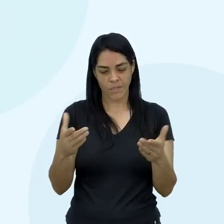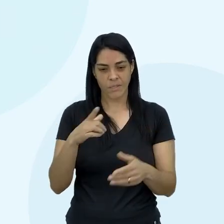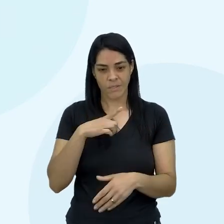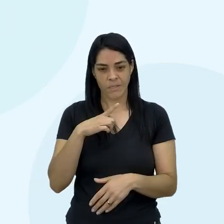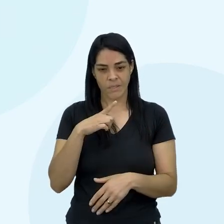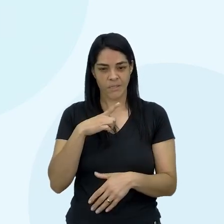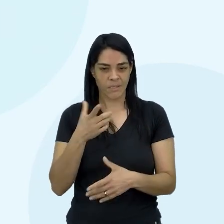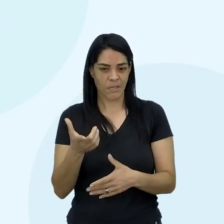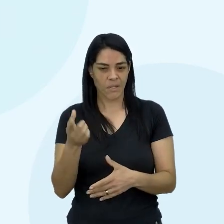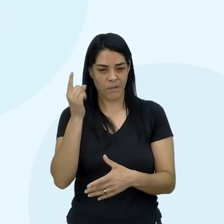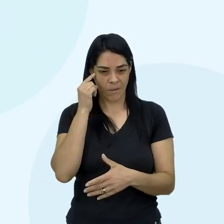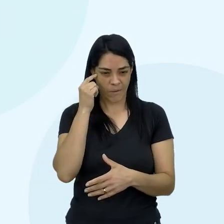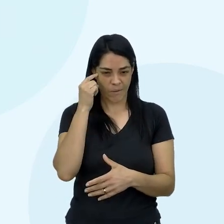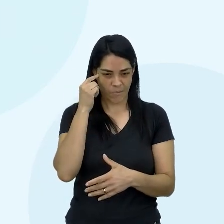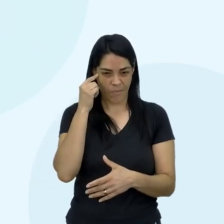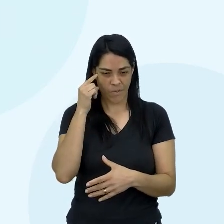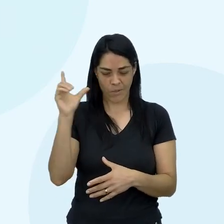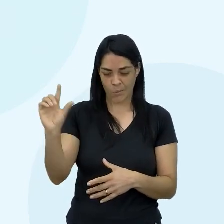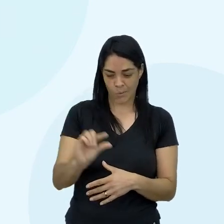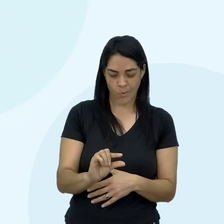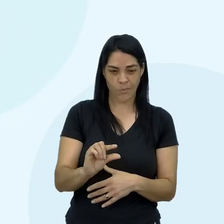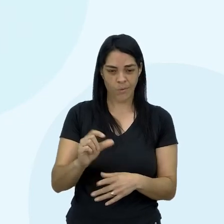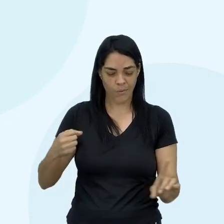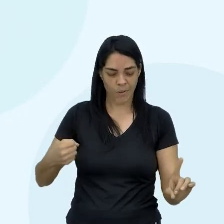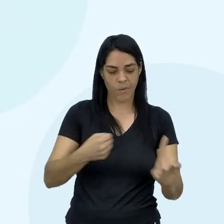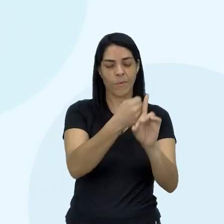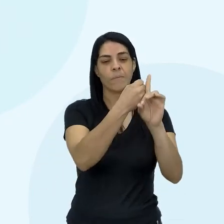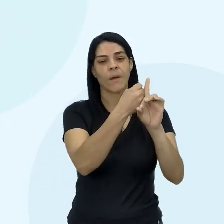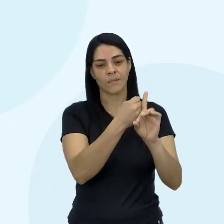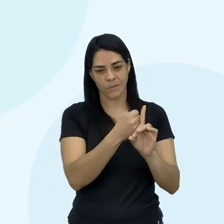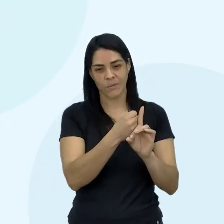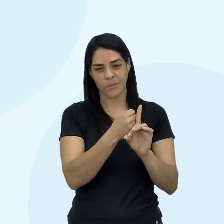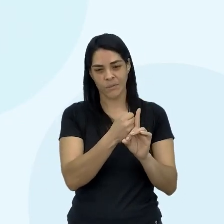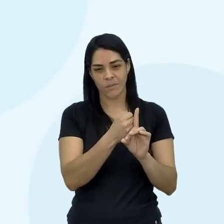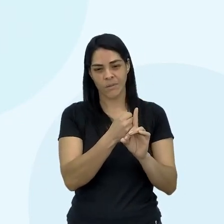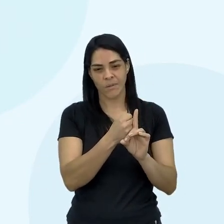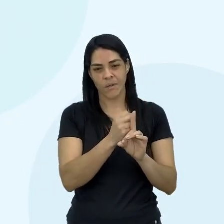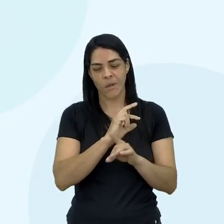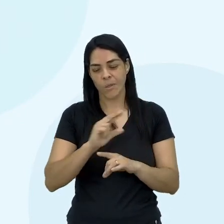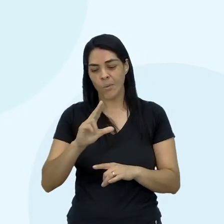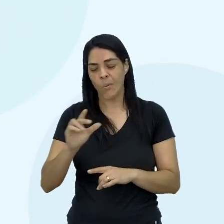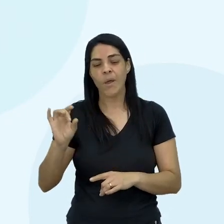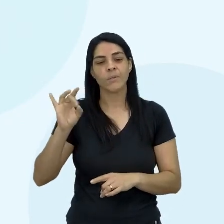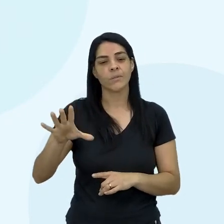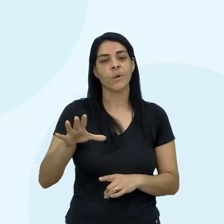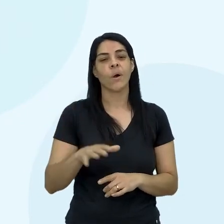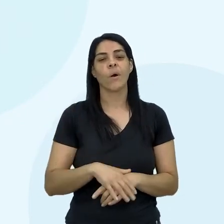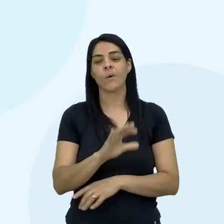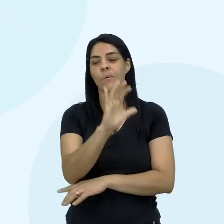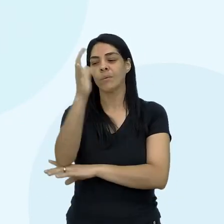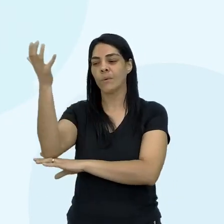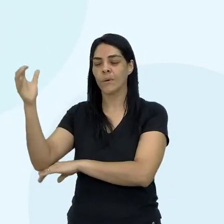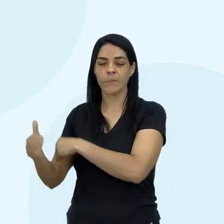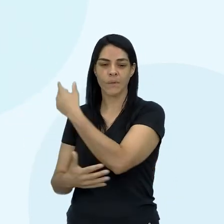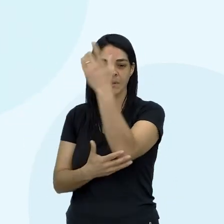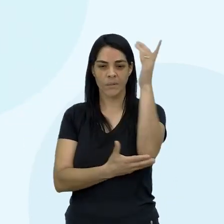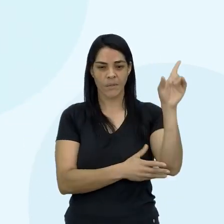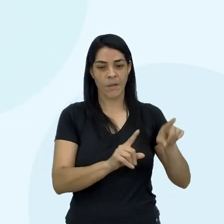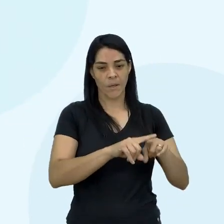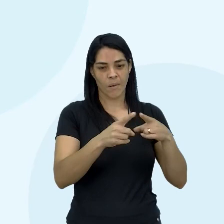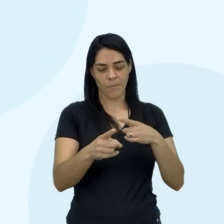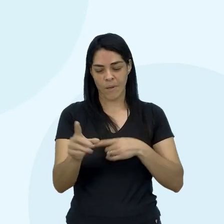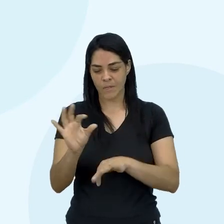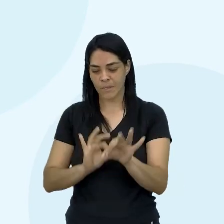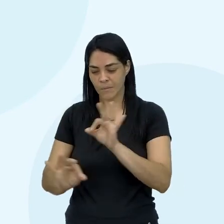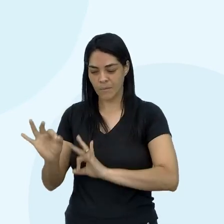que diminuam ao máximo esse impacto. Não só na questão ambiental, mas que no trato da produção